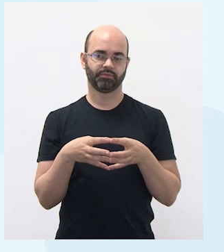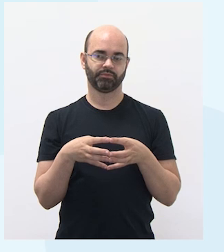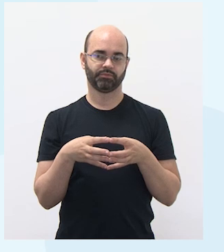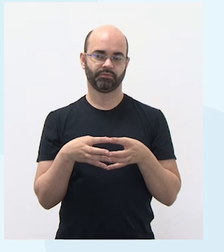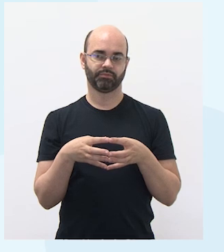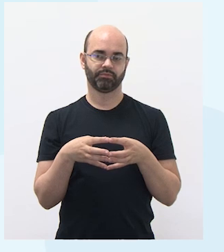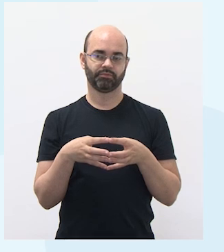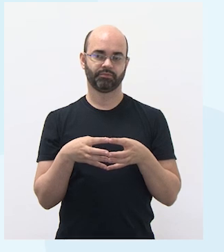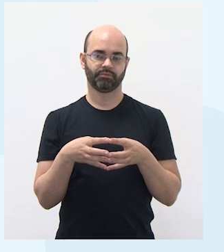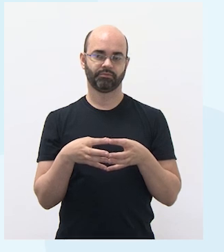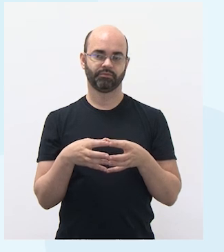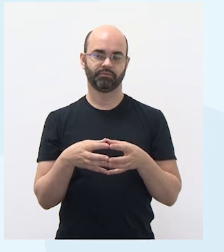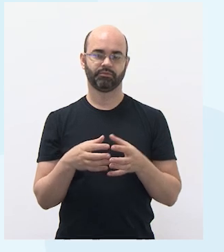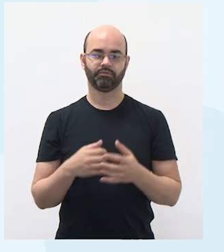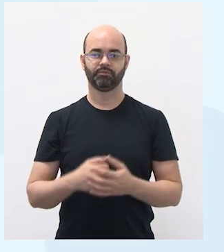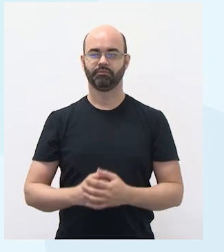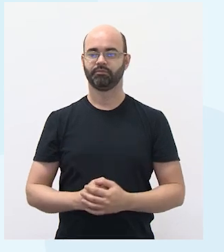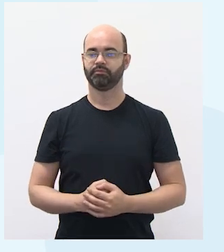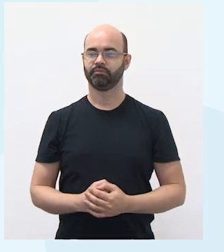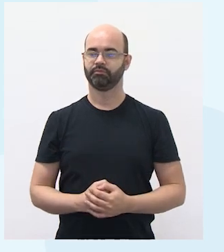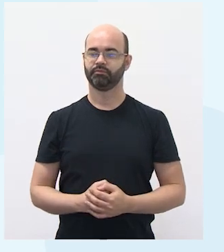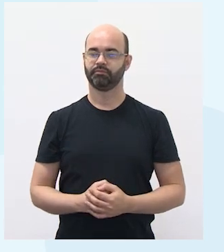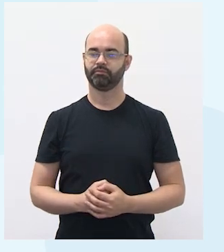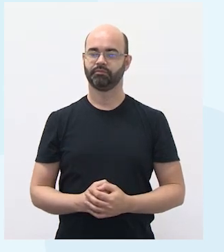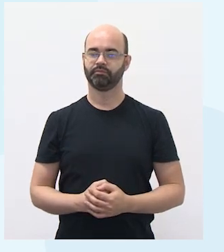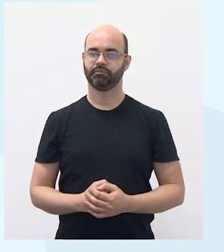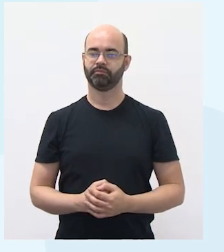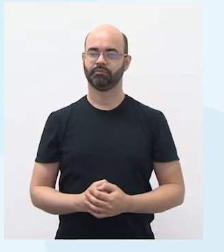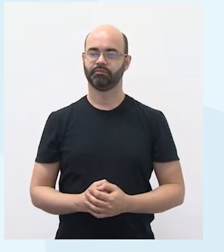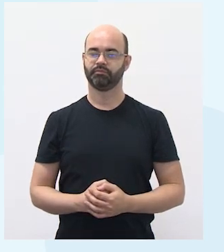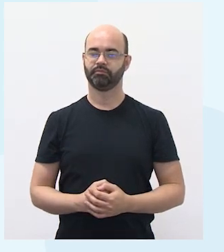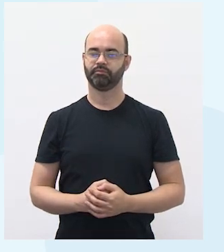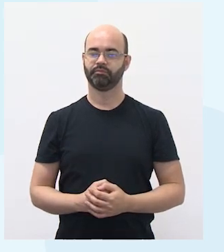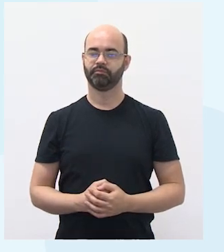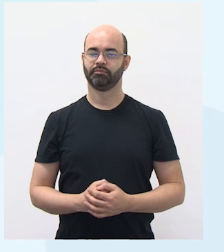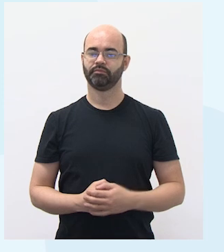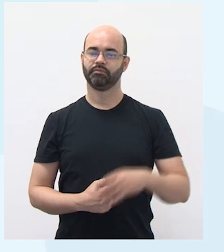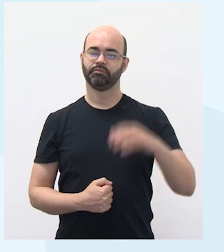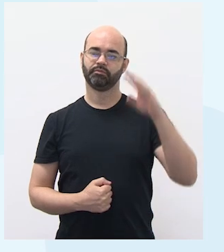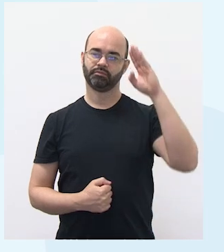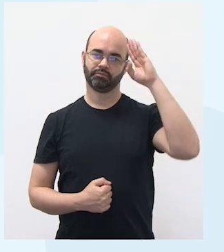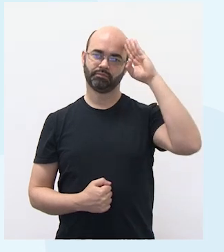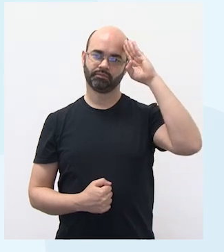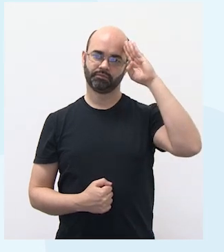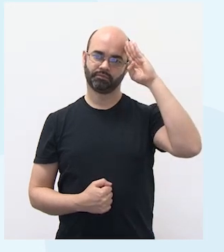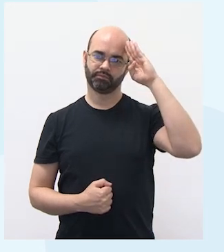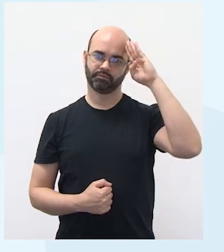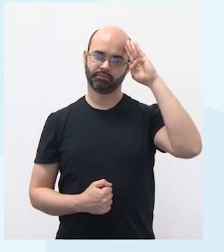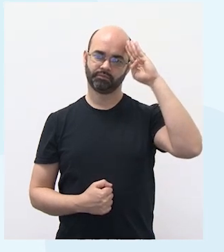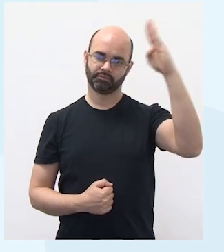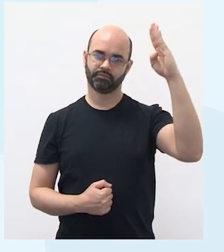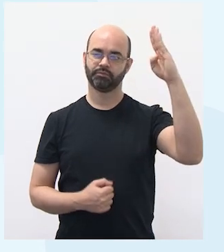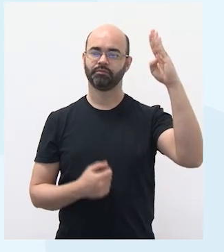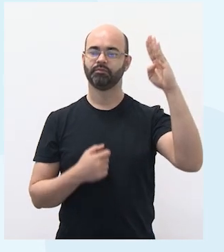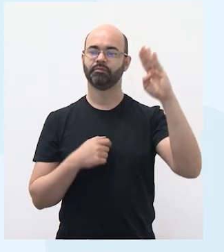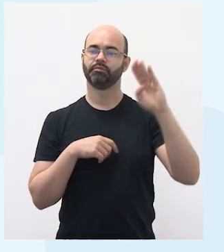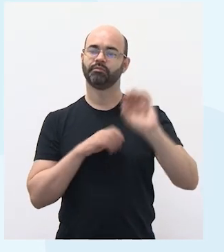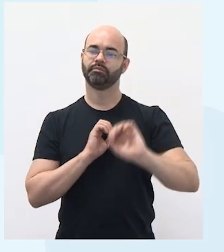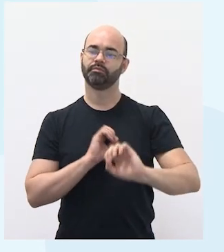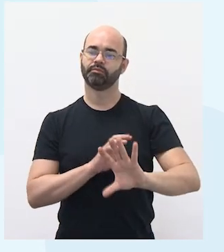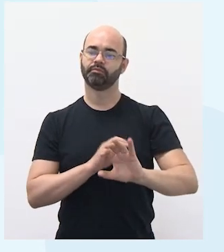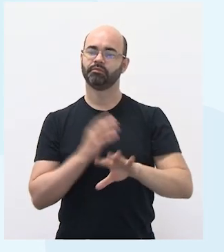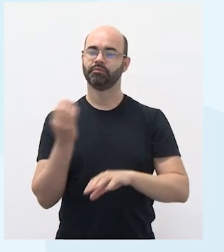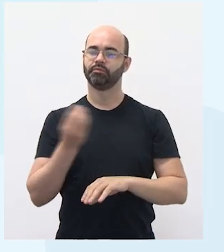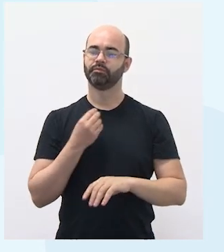o grande princípio é justamente atuar aí, a respeito das